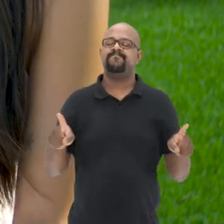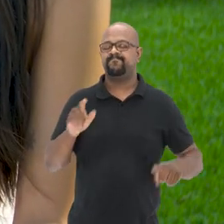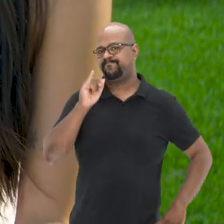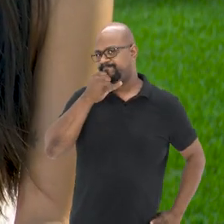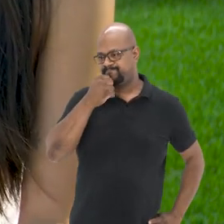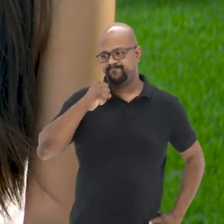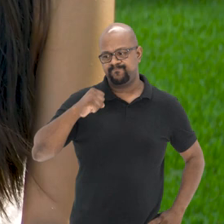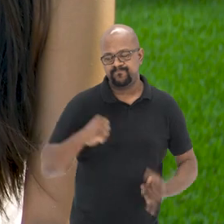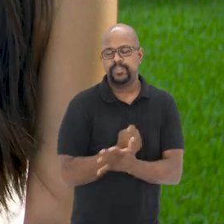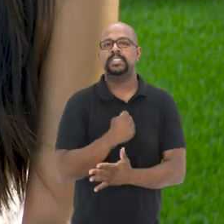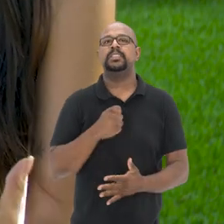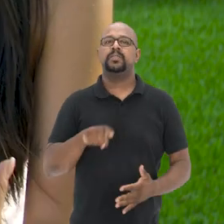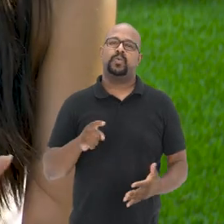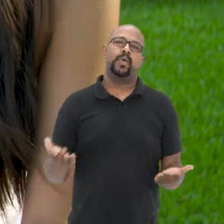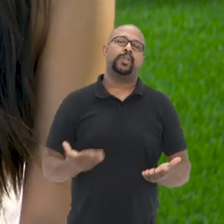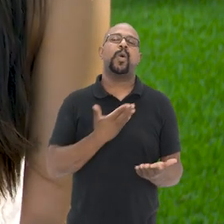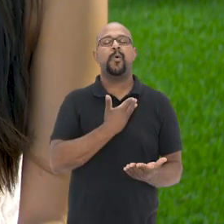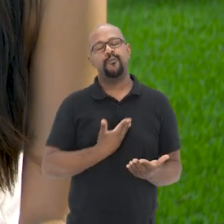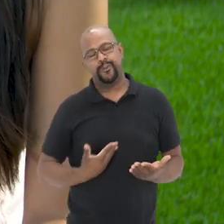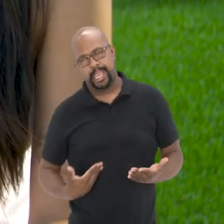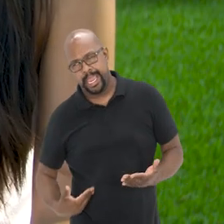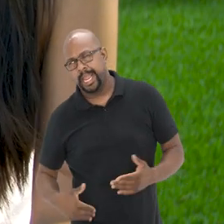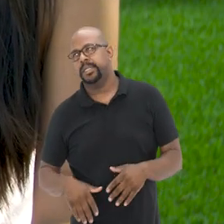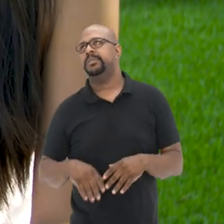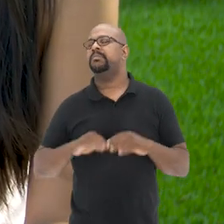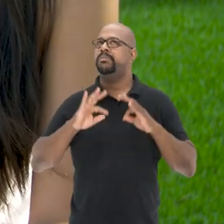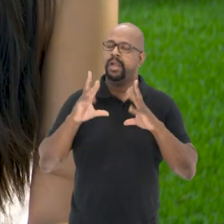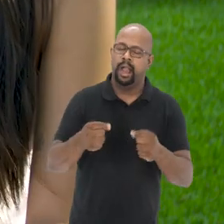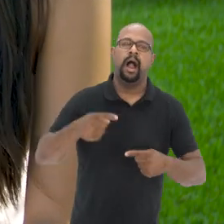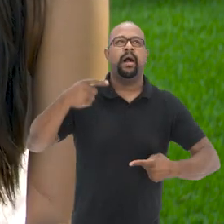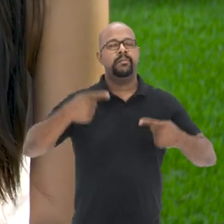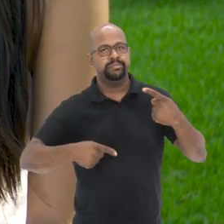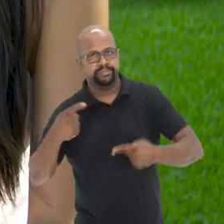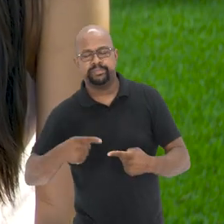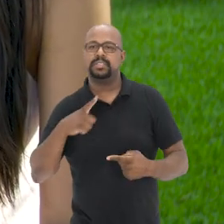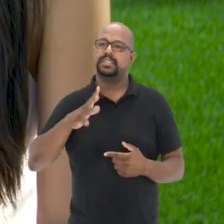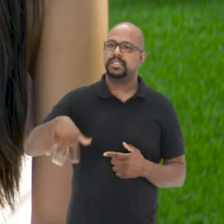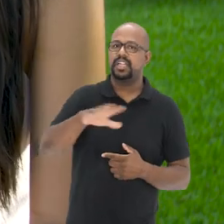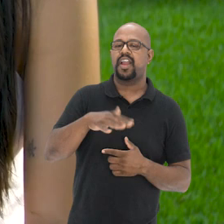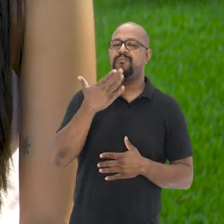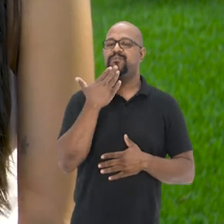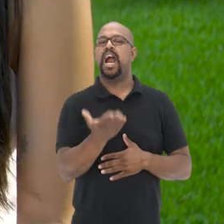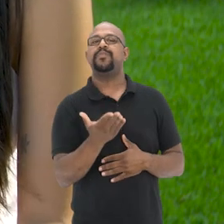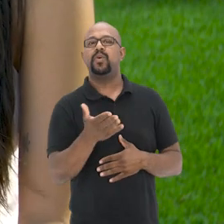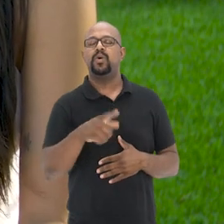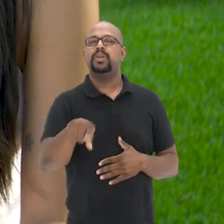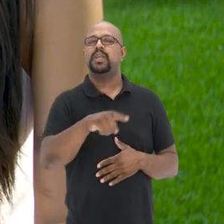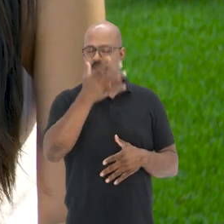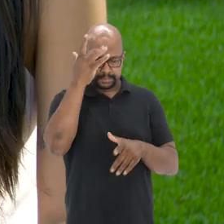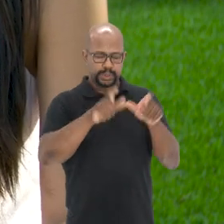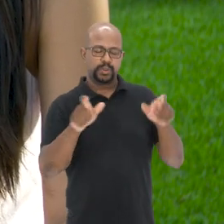que infelizmente com o atual governo, com todas essas políticas, né, que está tendo, favorecendo